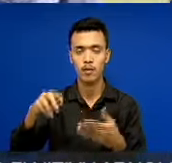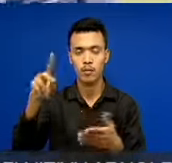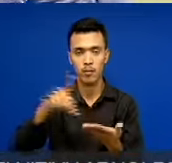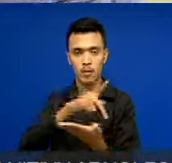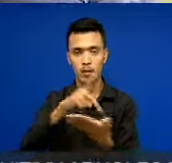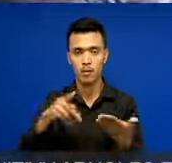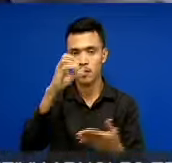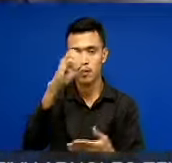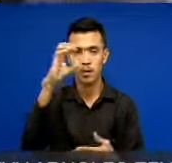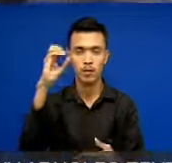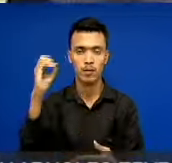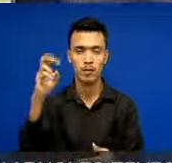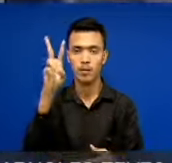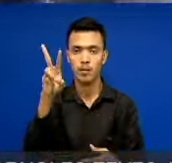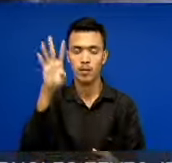crime